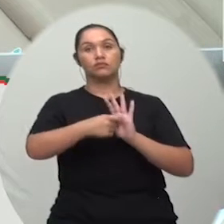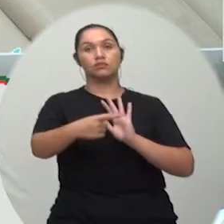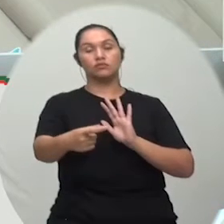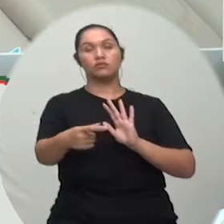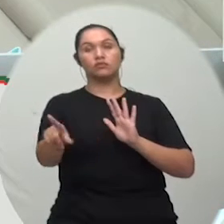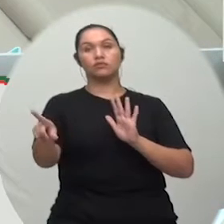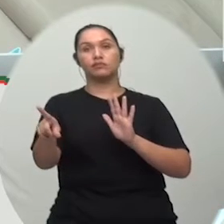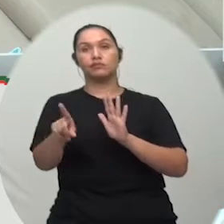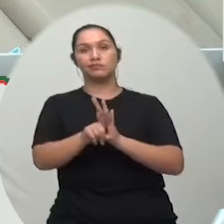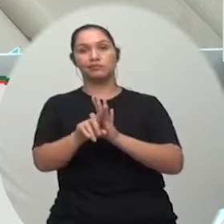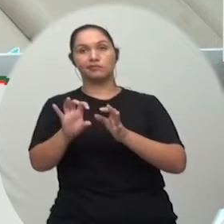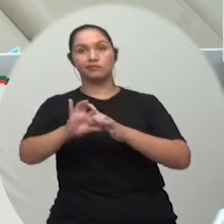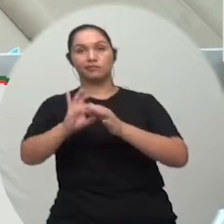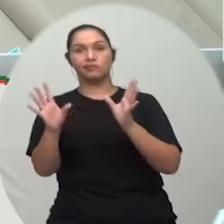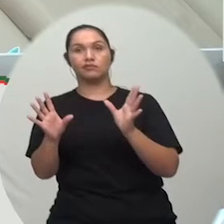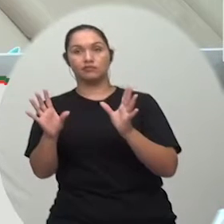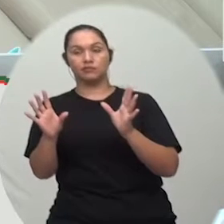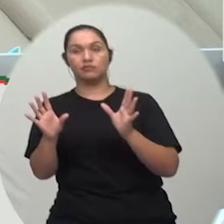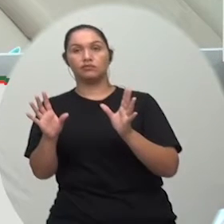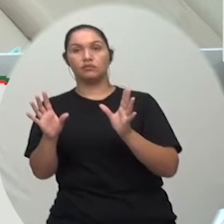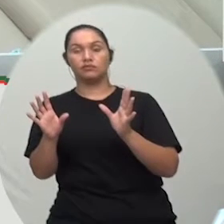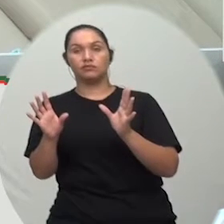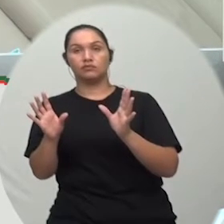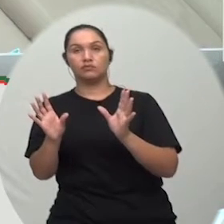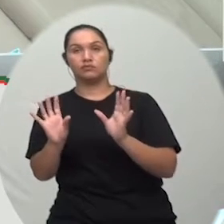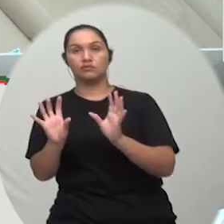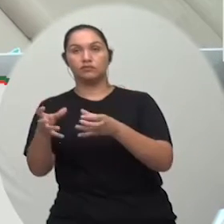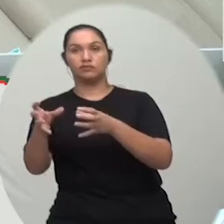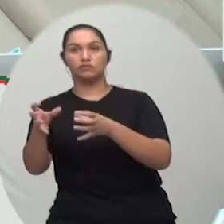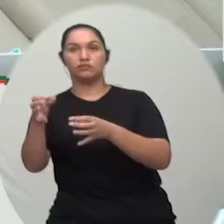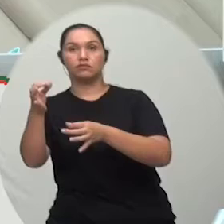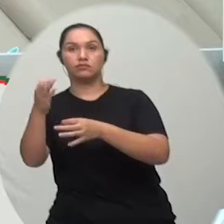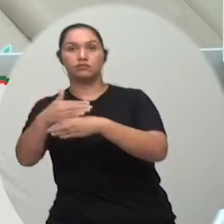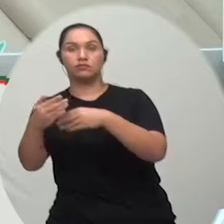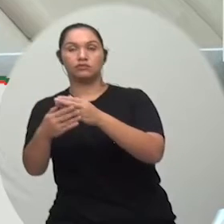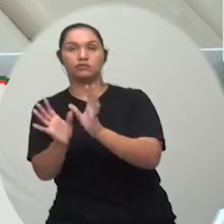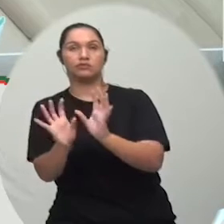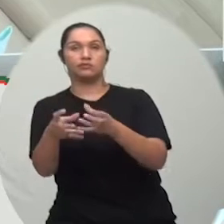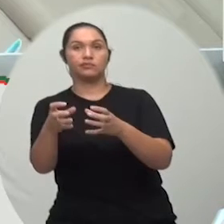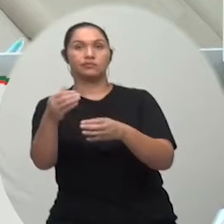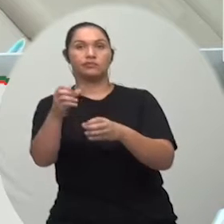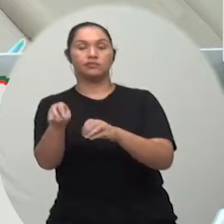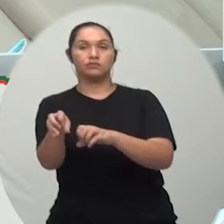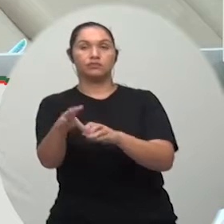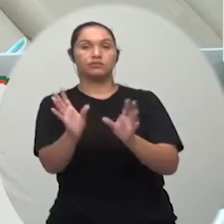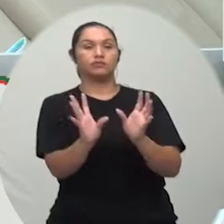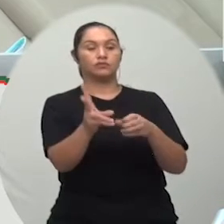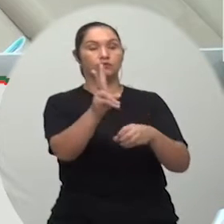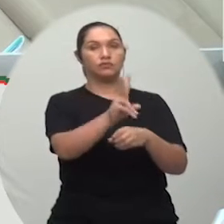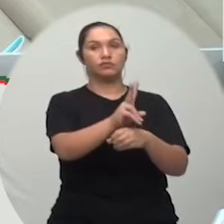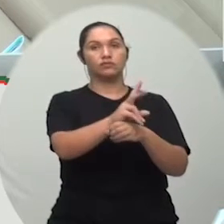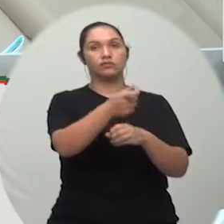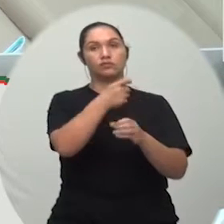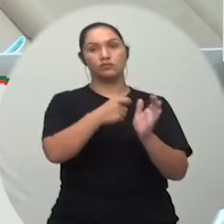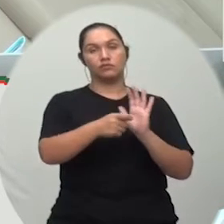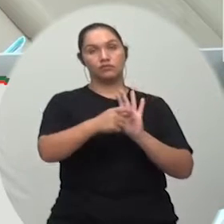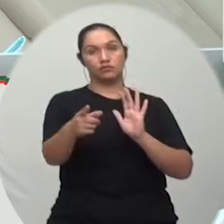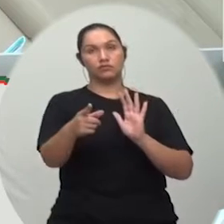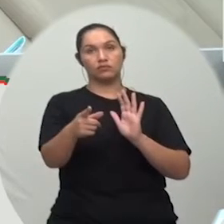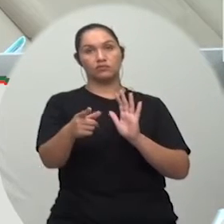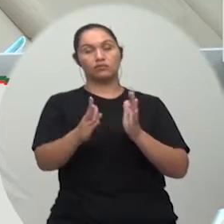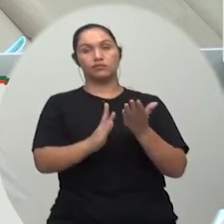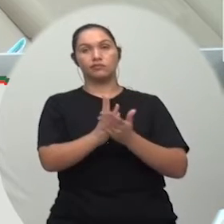opinou pela legalidade e constitucionalidade. A Comissão de Obras, bem como Educação e Fiscalização, opinaram